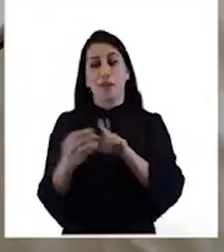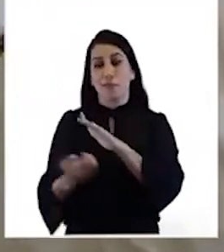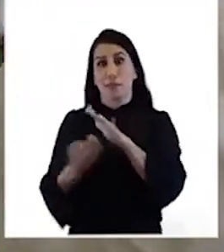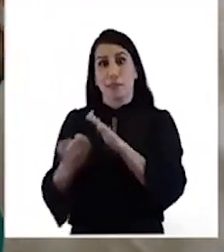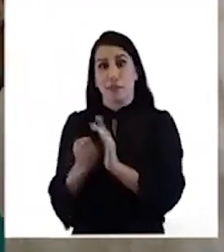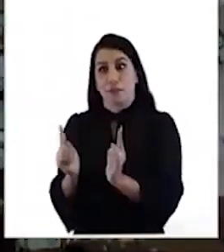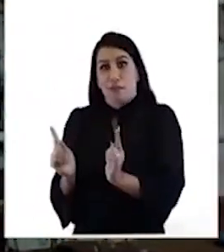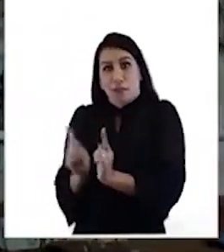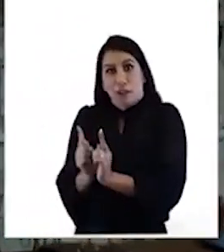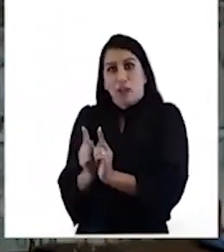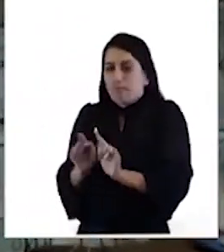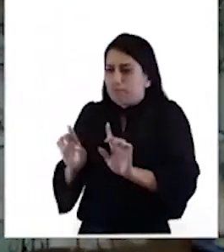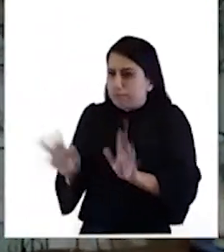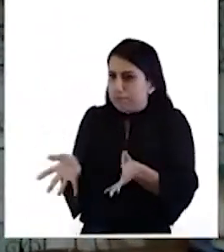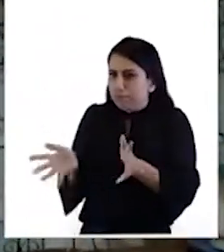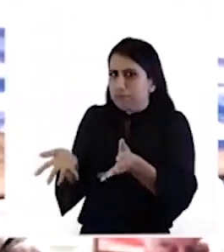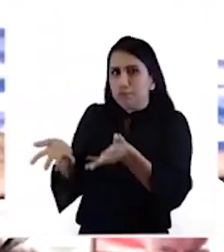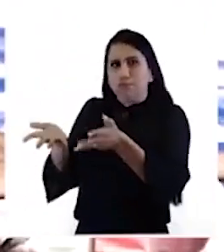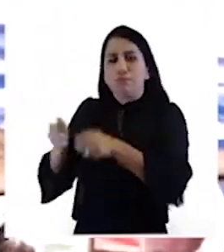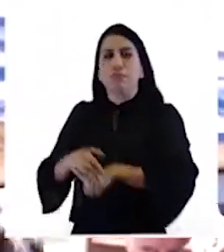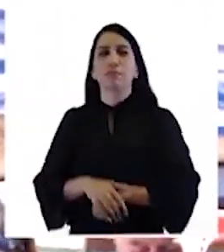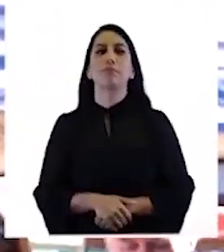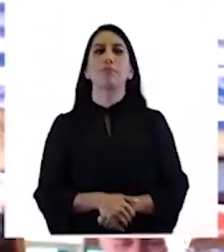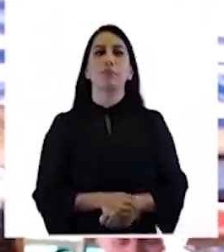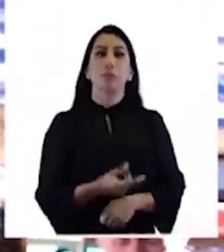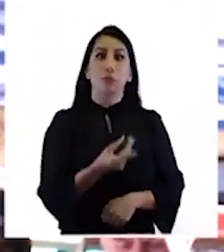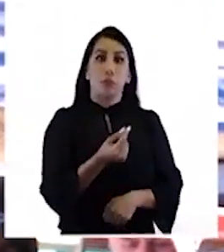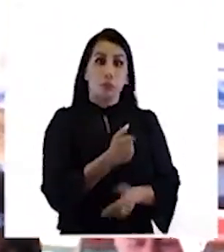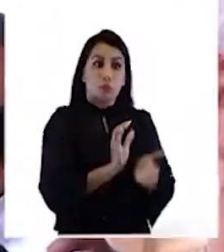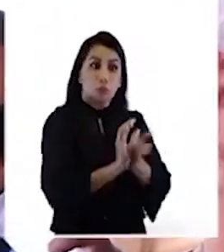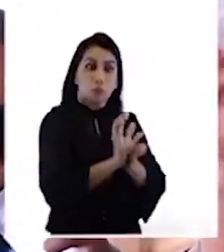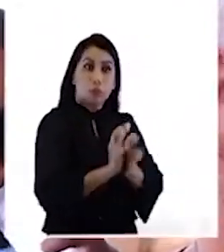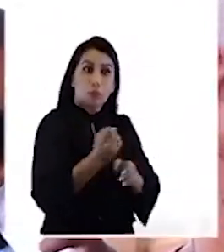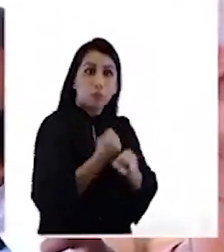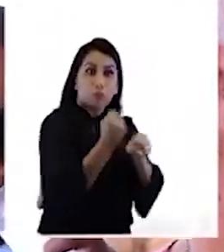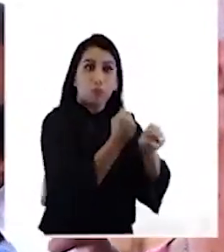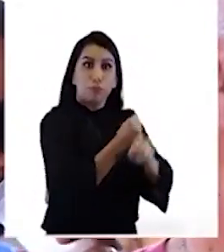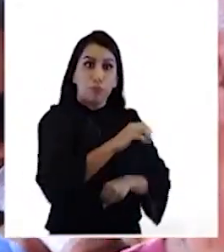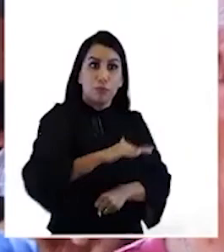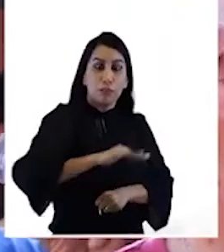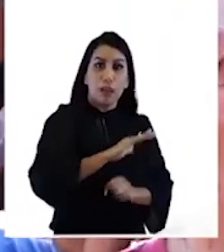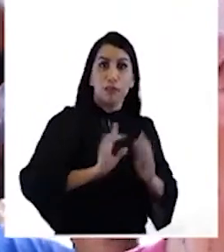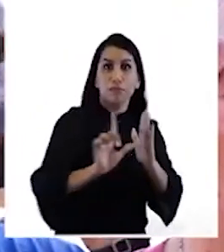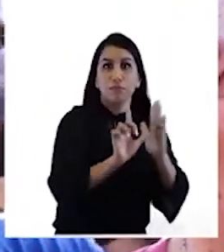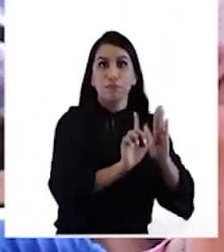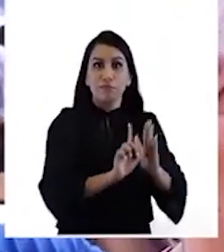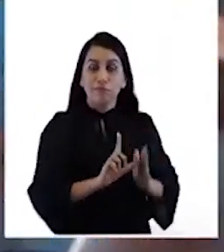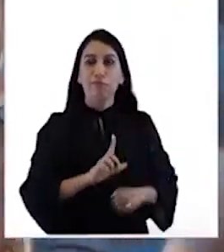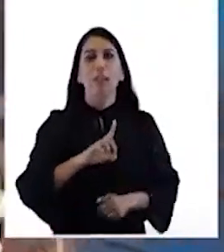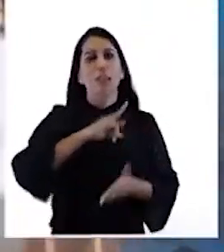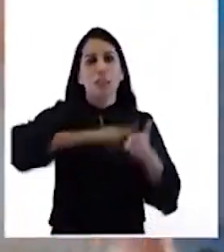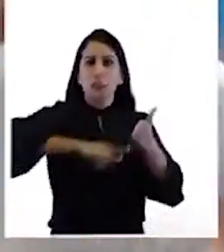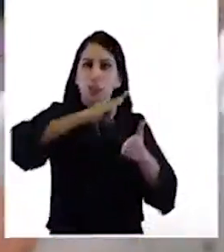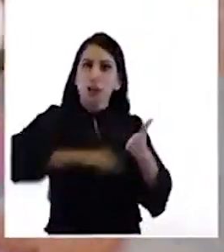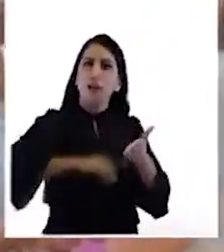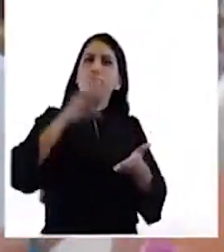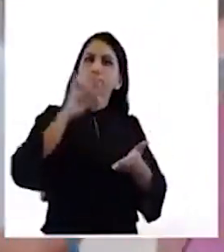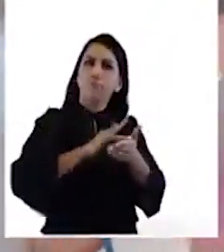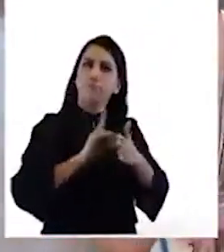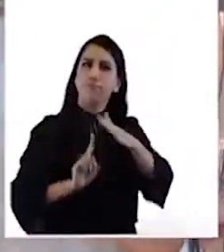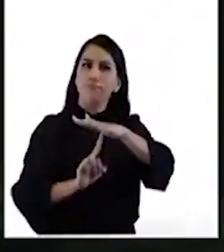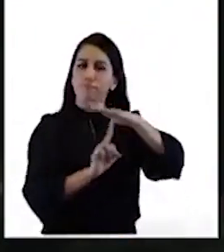e microempreendedores. Investir na infraestrutura das áreas comerciais, legalizar e melhorar os espaços das